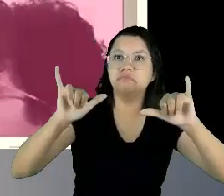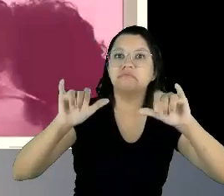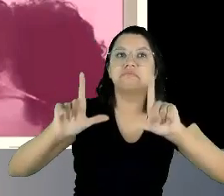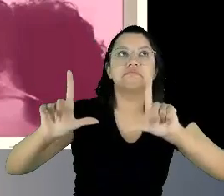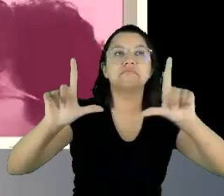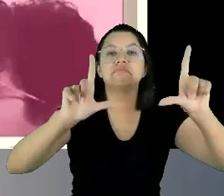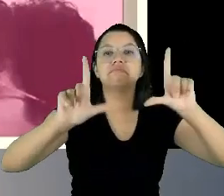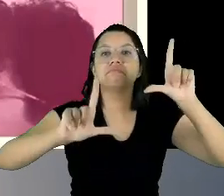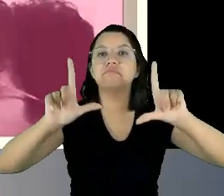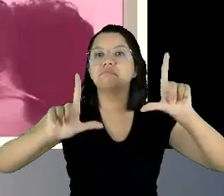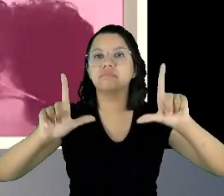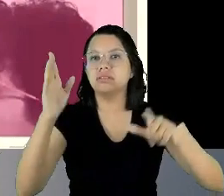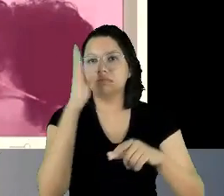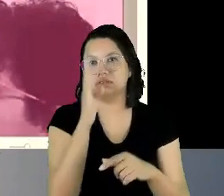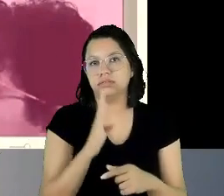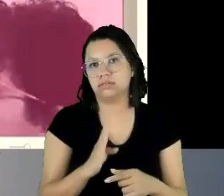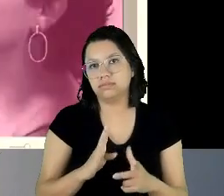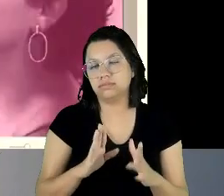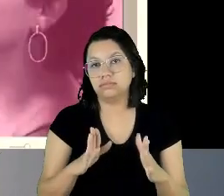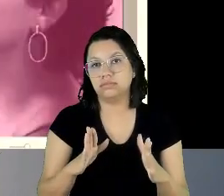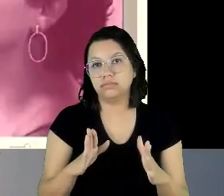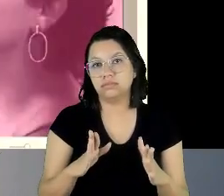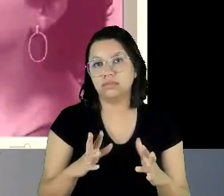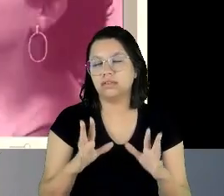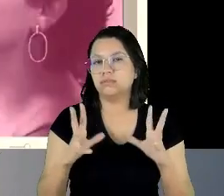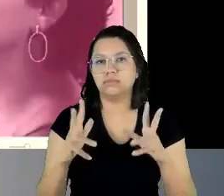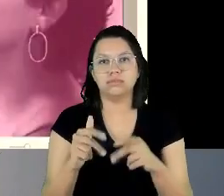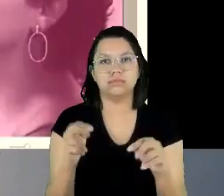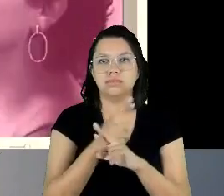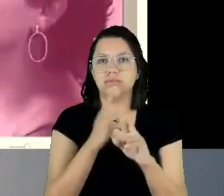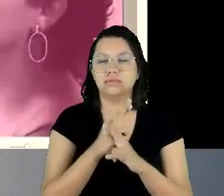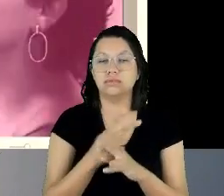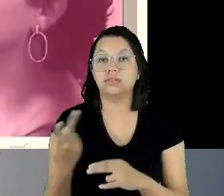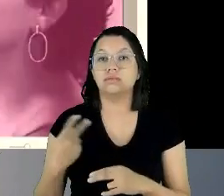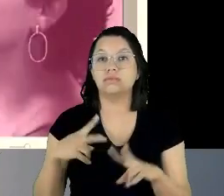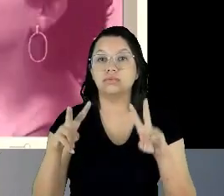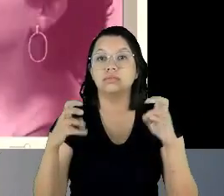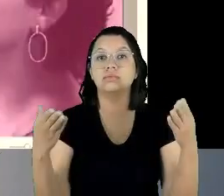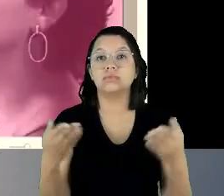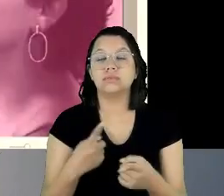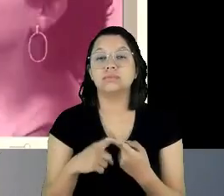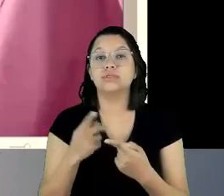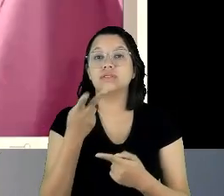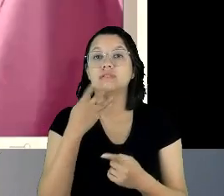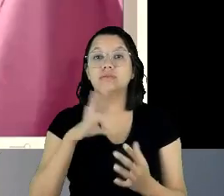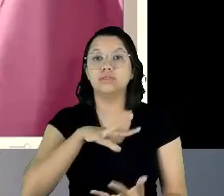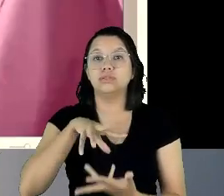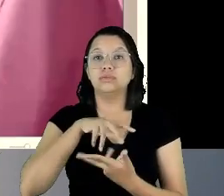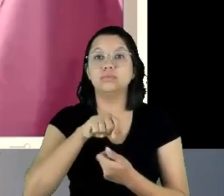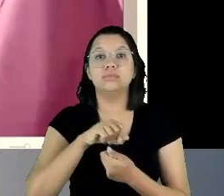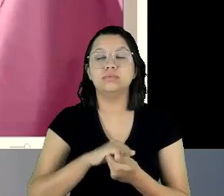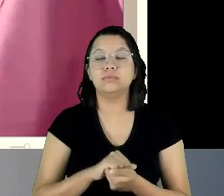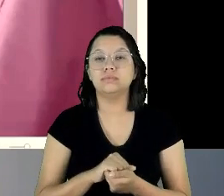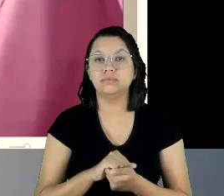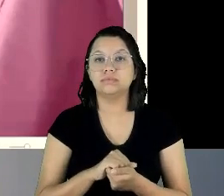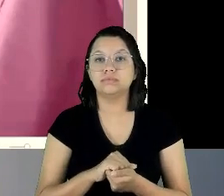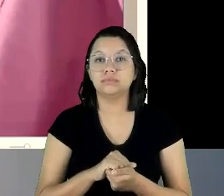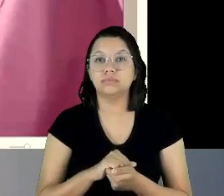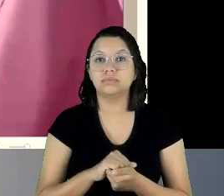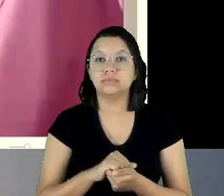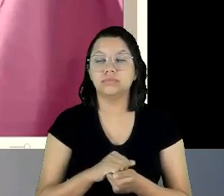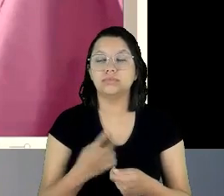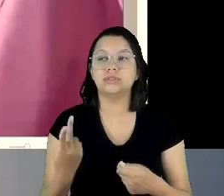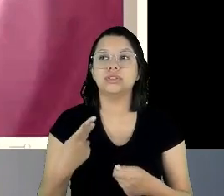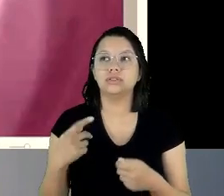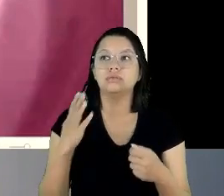publicidade brasileiras. E isso tem tudo a ver com o nosso tema, porque a gente está falando de um mundo que